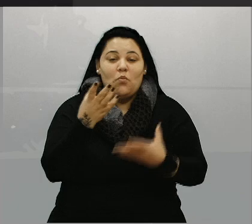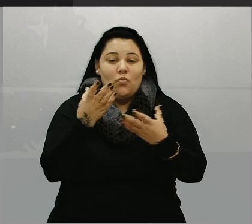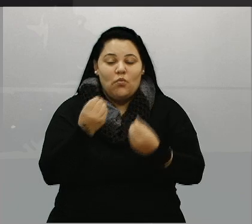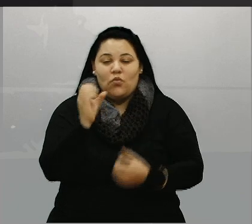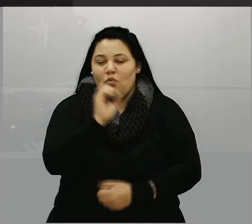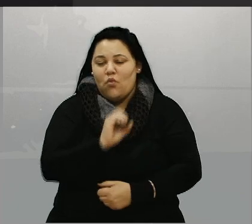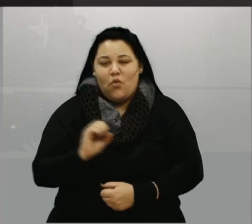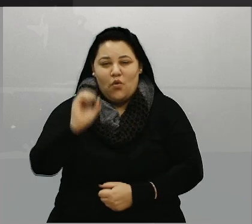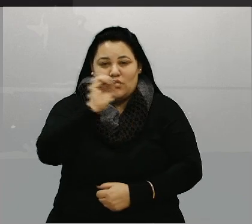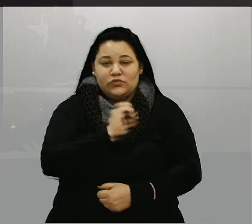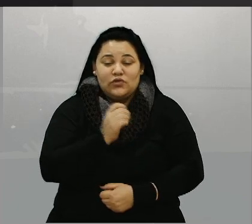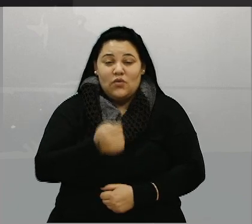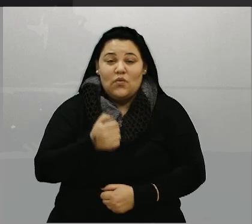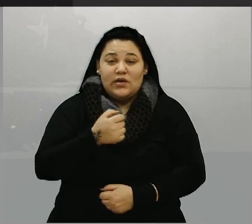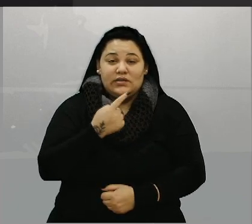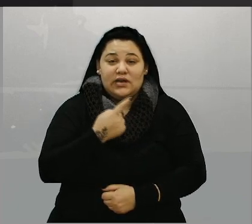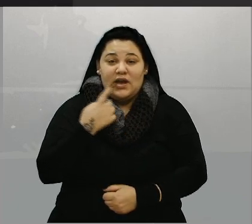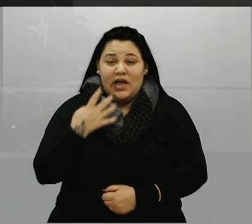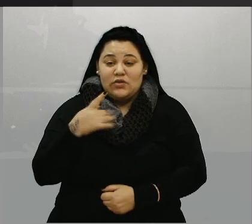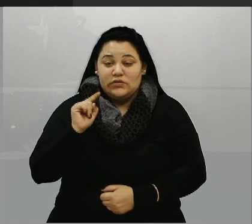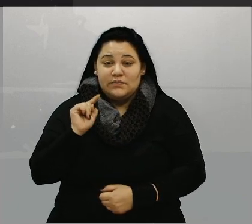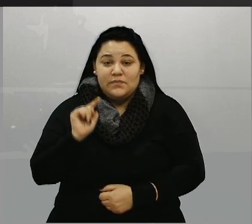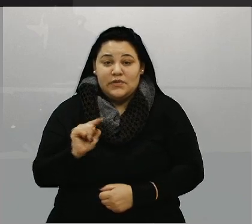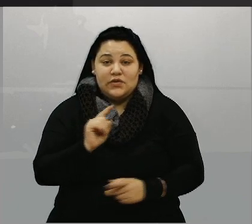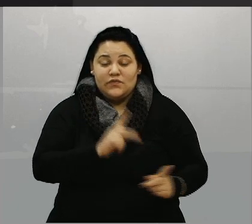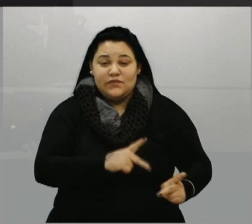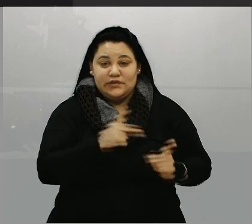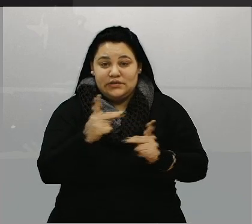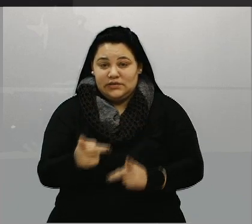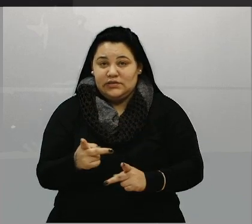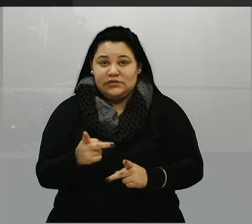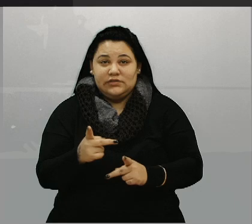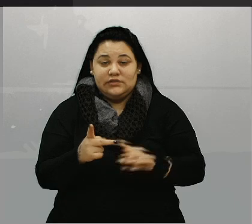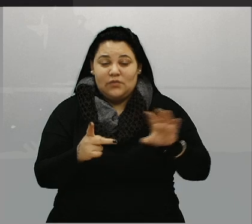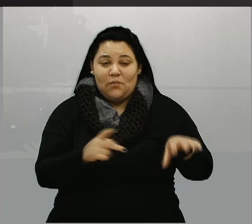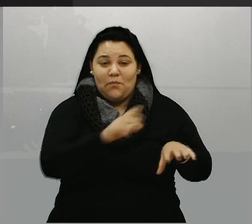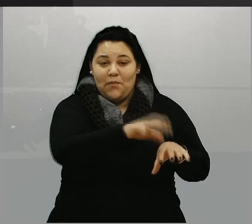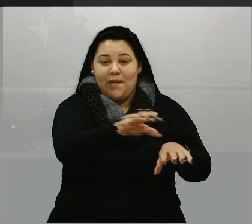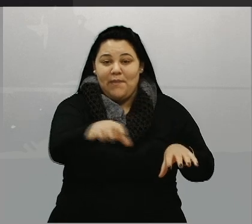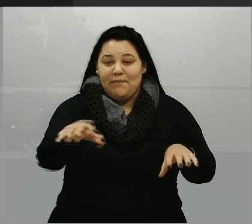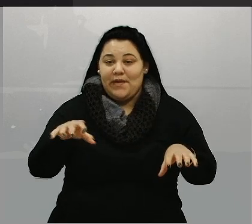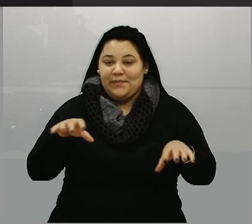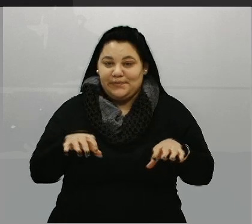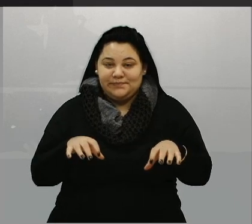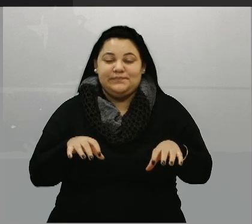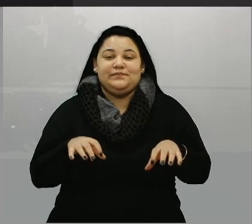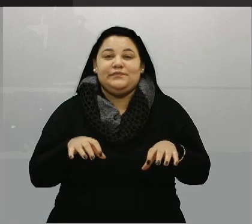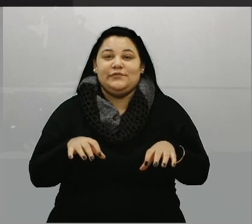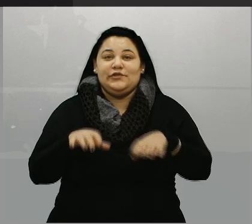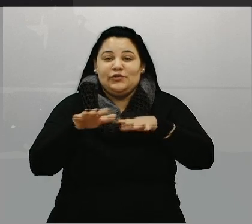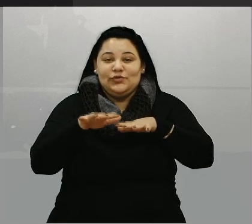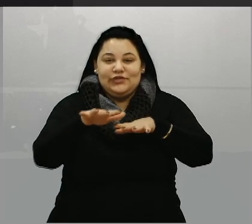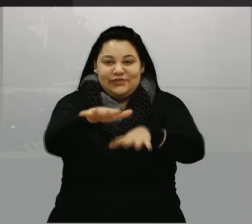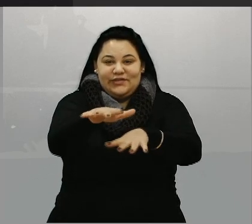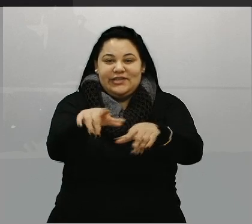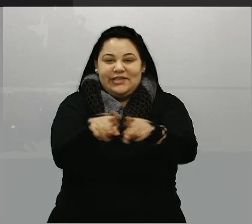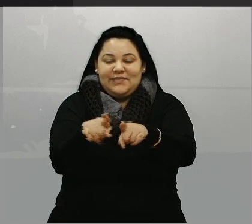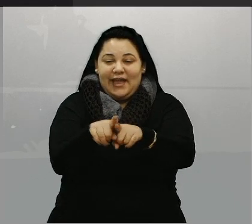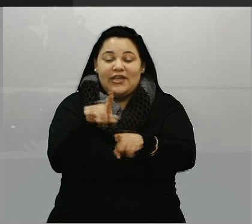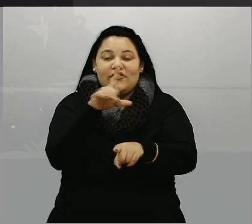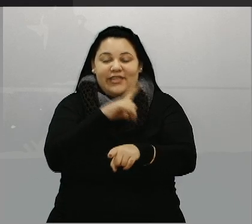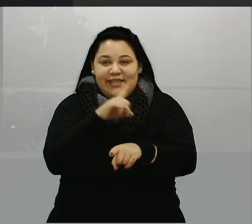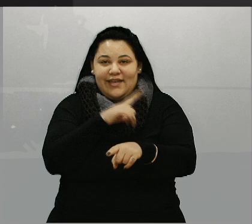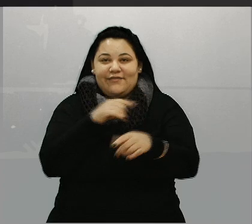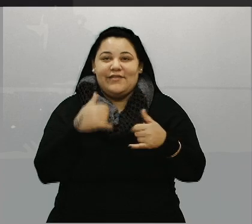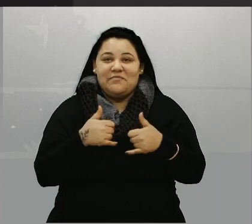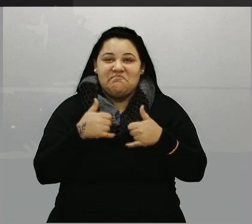foram quase 14 mil visitantes nos estandes, no desfile. Tivemos também a honra